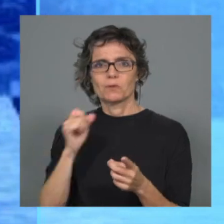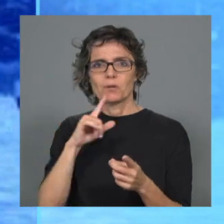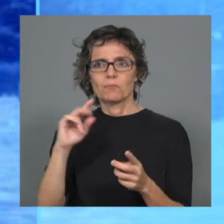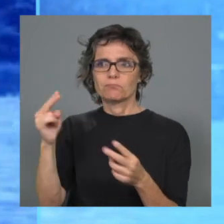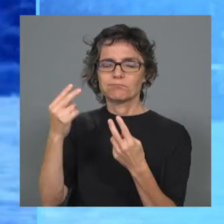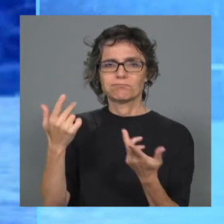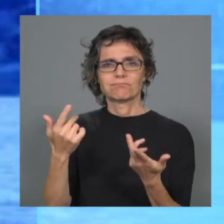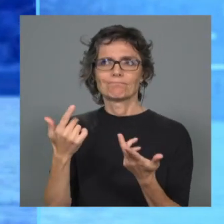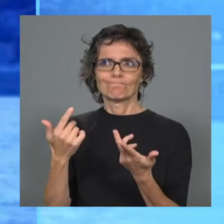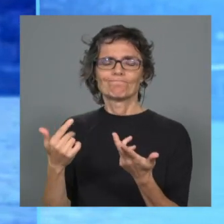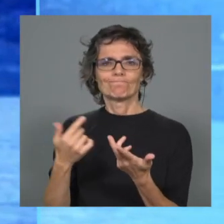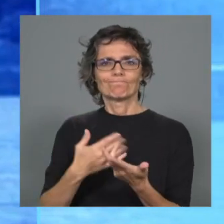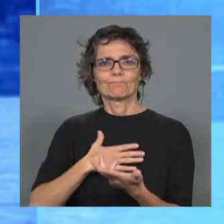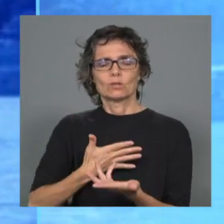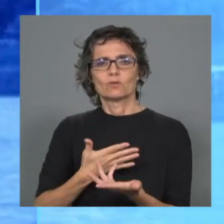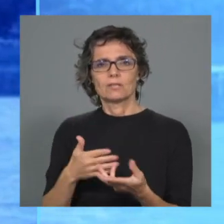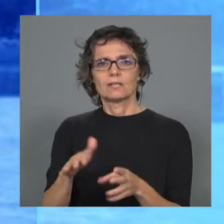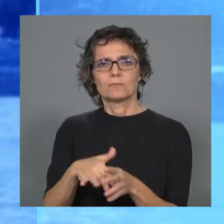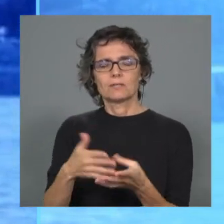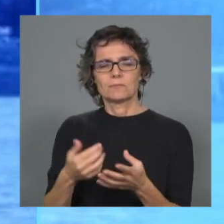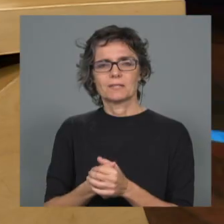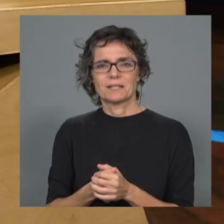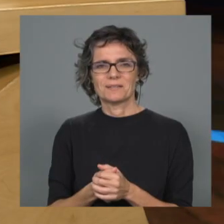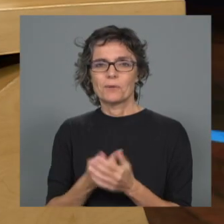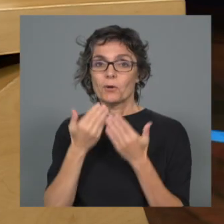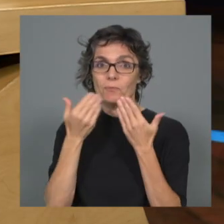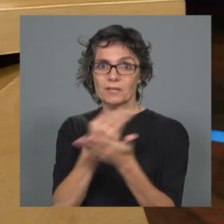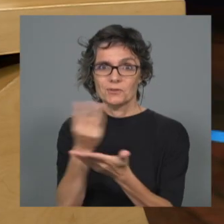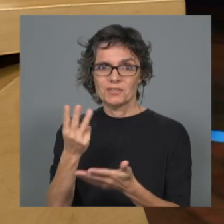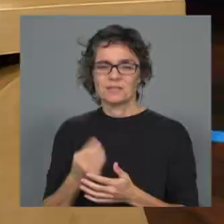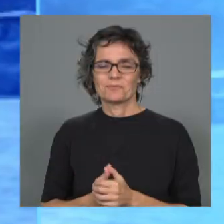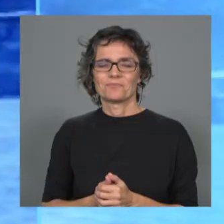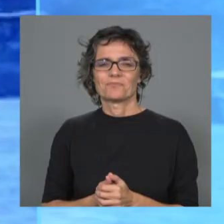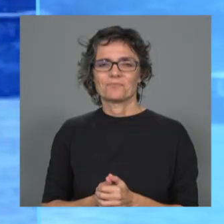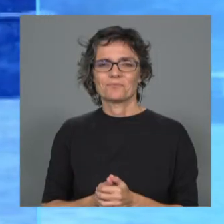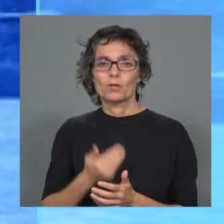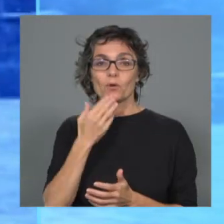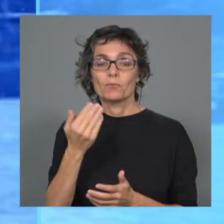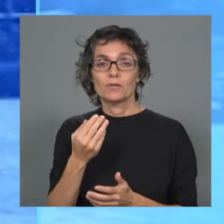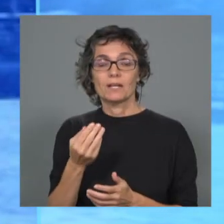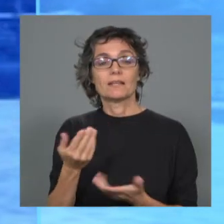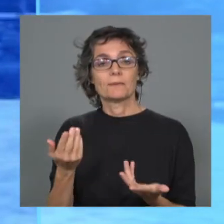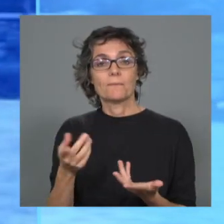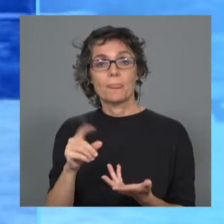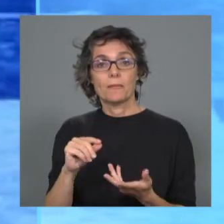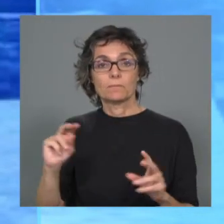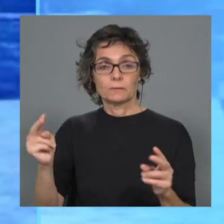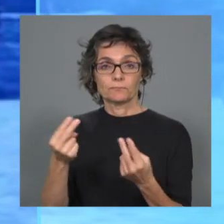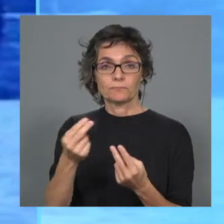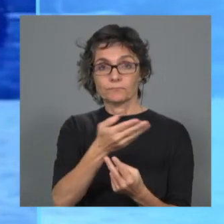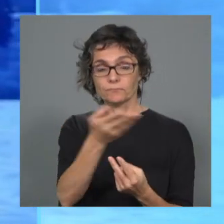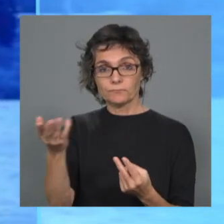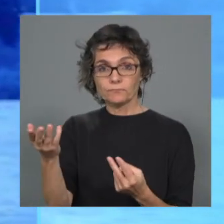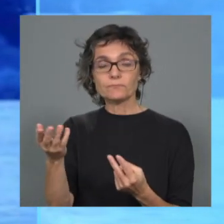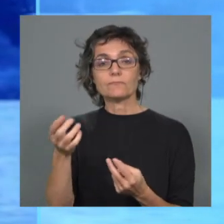este patamar, a este serviço, a esta doação aos outros. Muitíssimo obrigada. Obrigada aos três, então, por terem estado no programa Eclésia